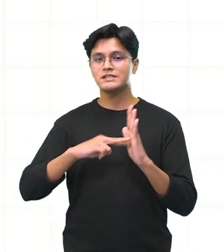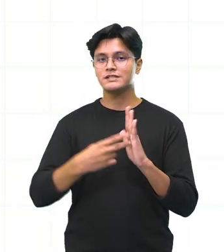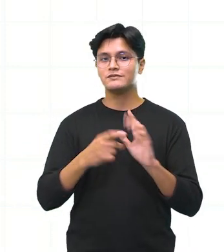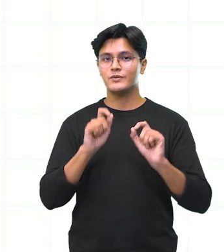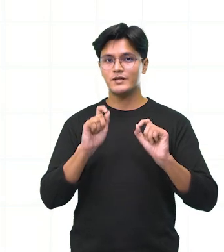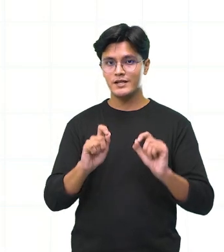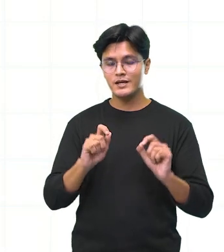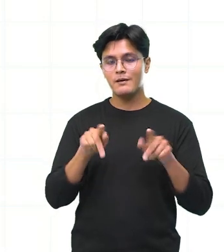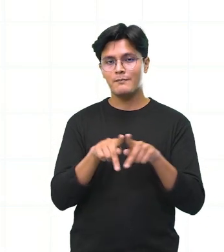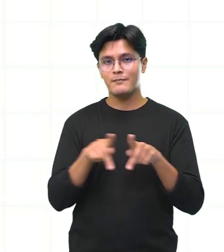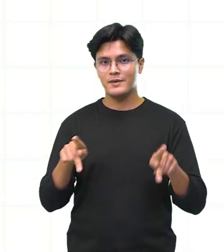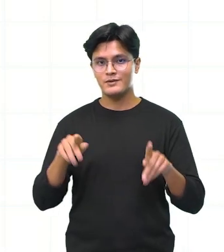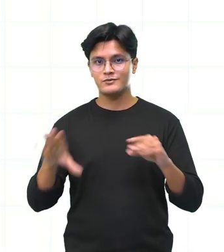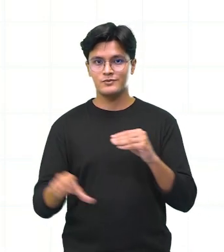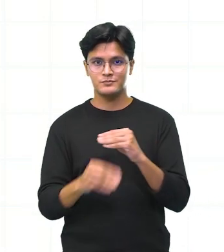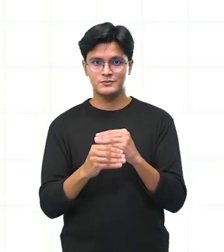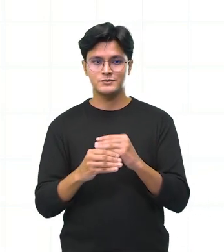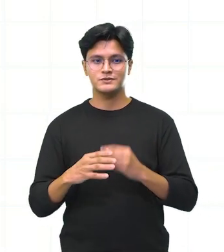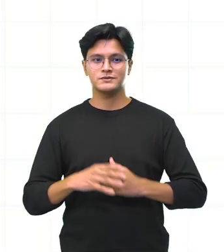Levantou